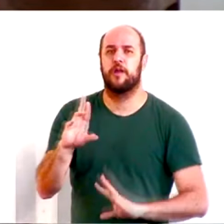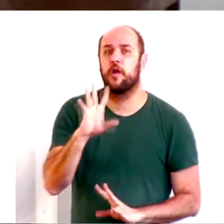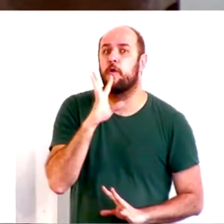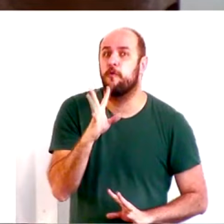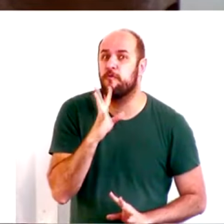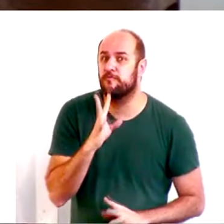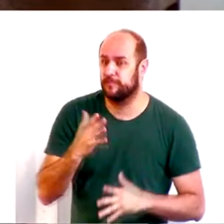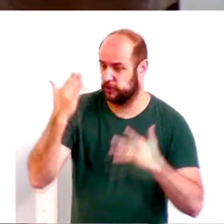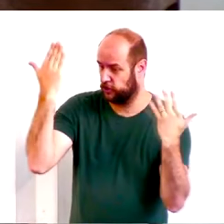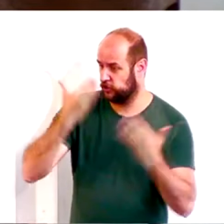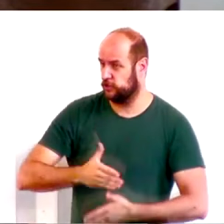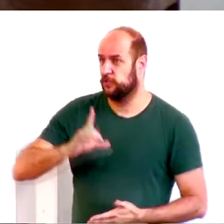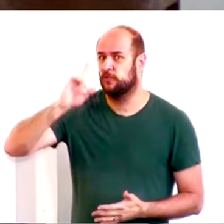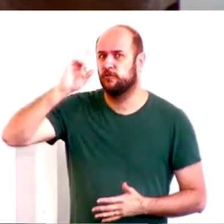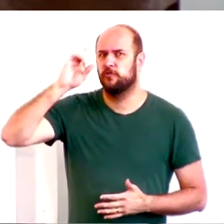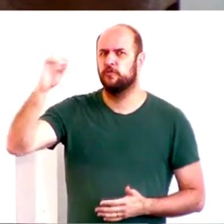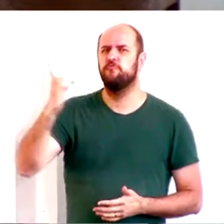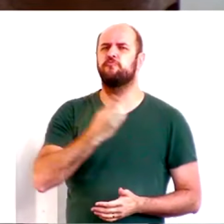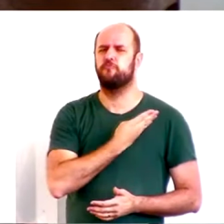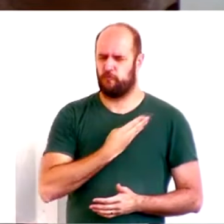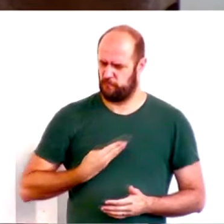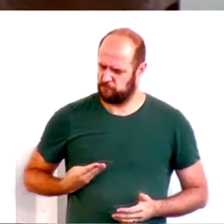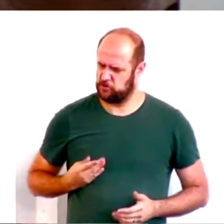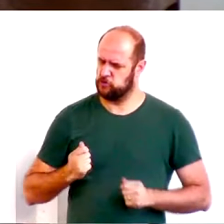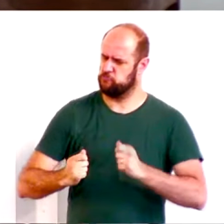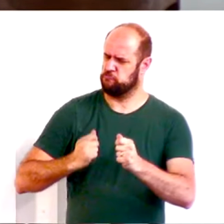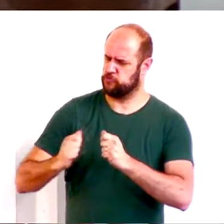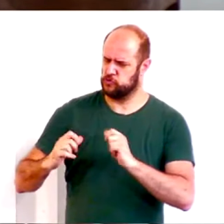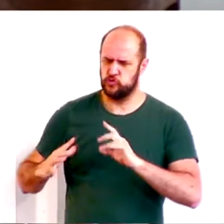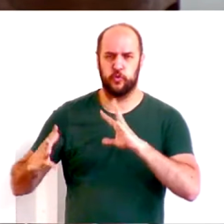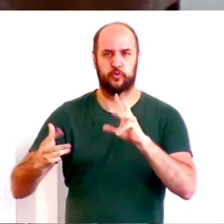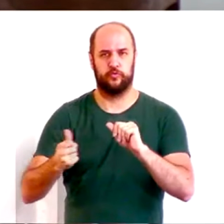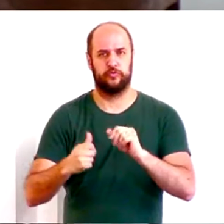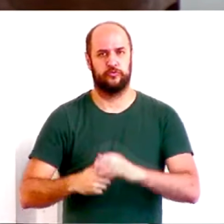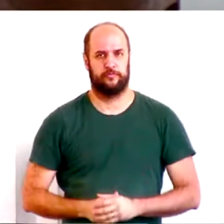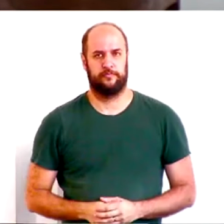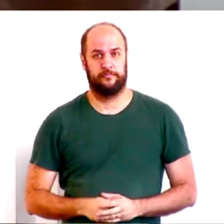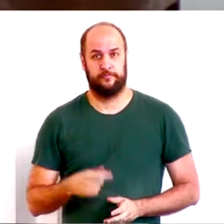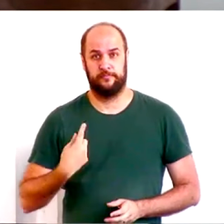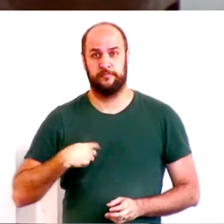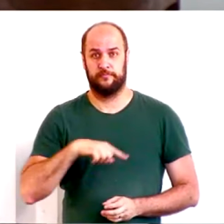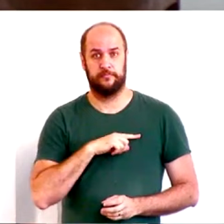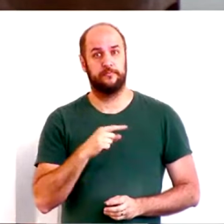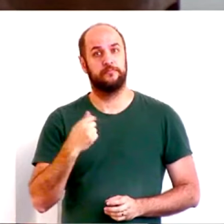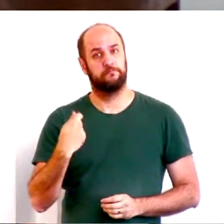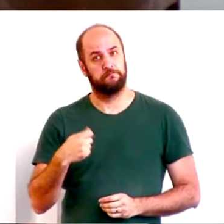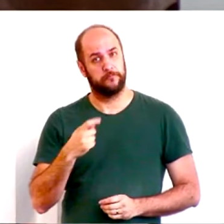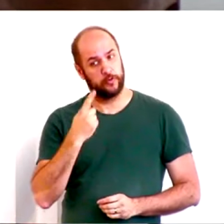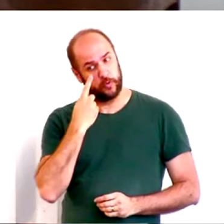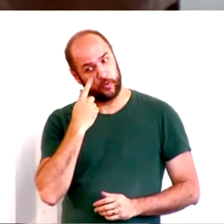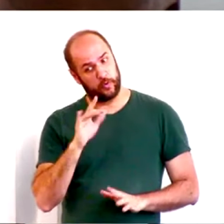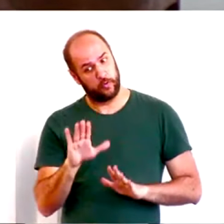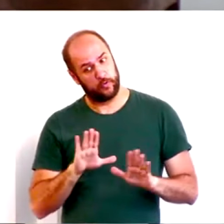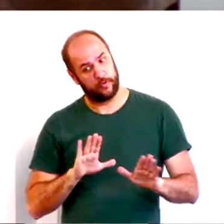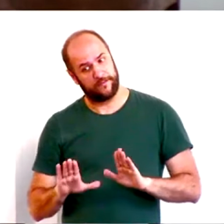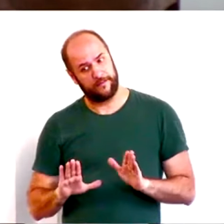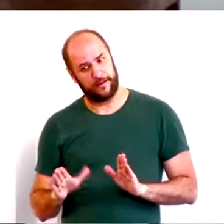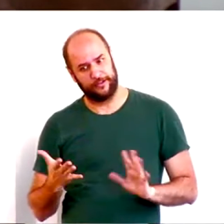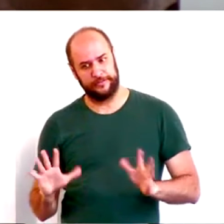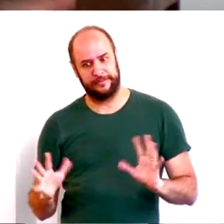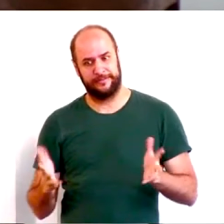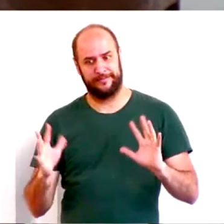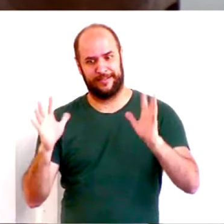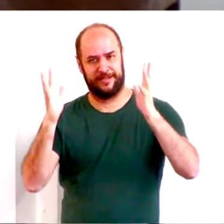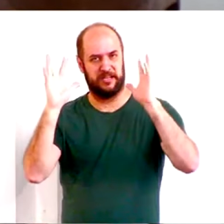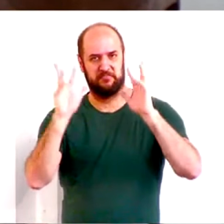diante de Deus o seu governo o seu domínio o que nós podemos termos é tomar um certo cuidado em não comemorarmos o